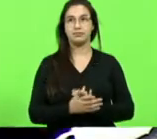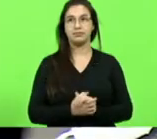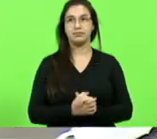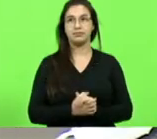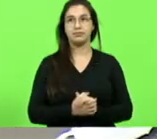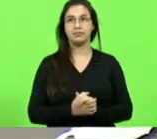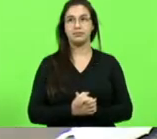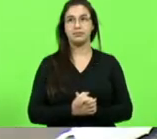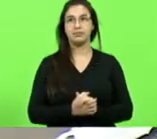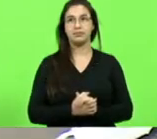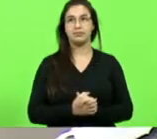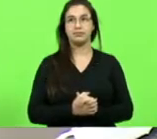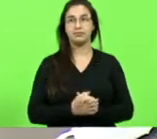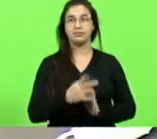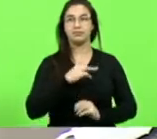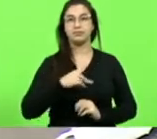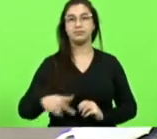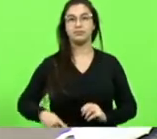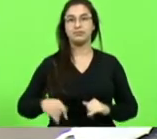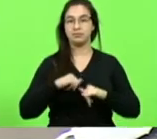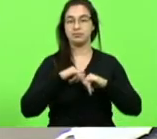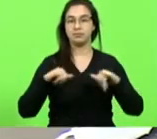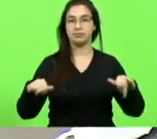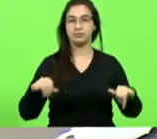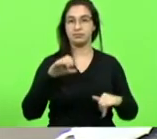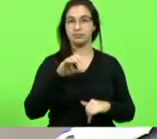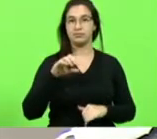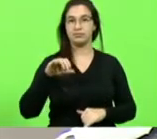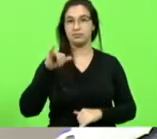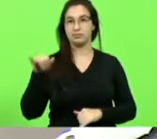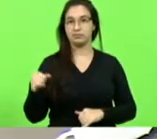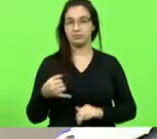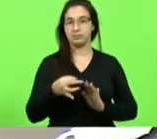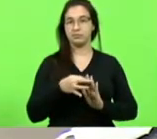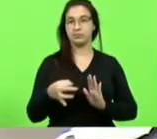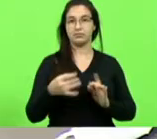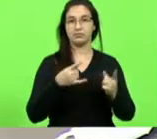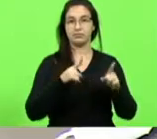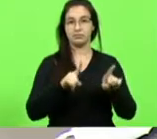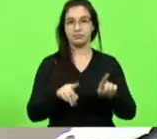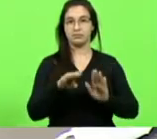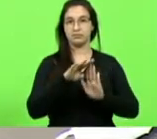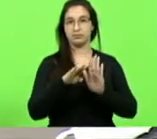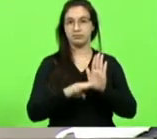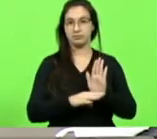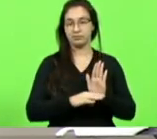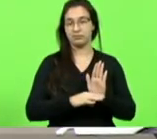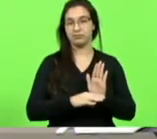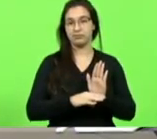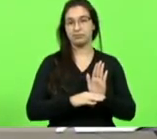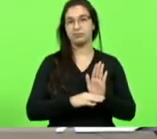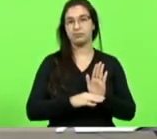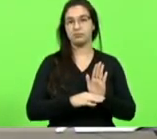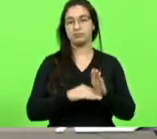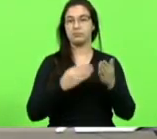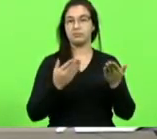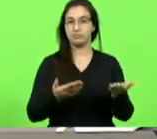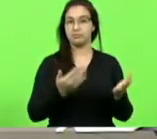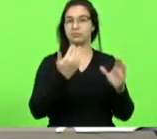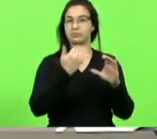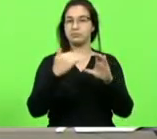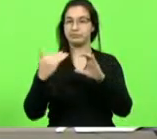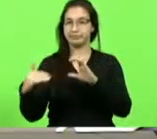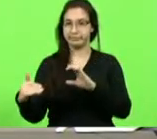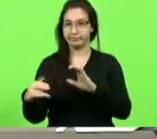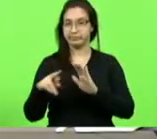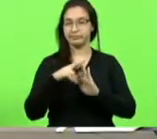Comunicação. A presidência comunica que a Comissão de Constituição e Justiça apresentou parecer contrário à seguinte matéria e que a mesma terá seu encaminhamento